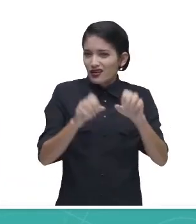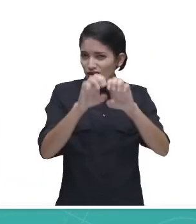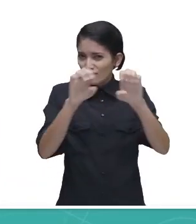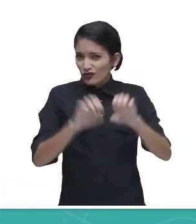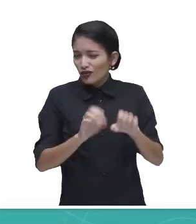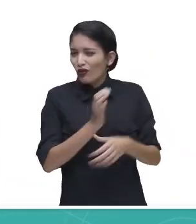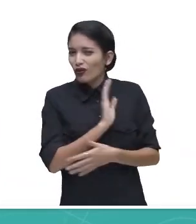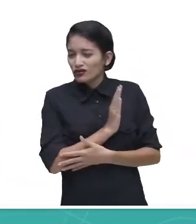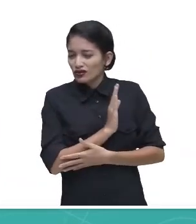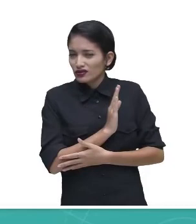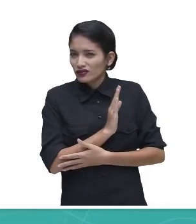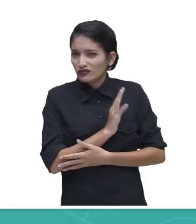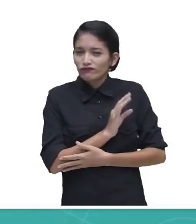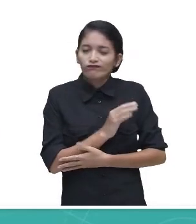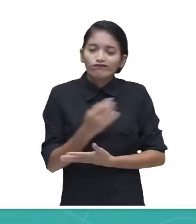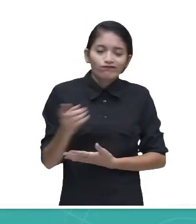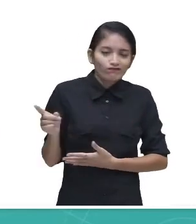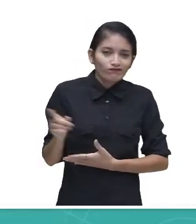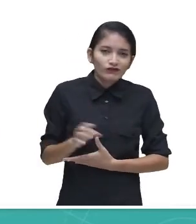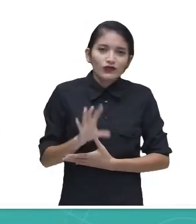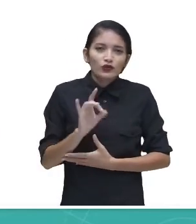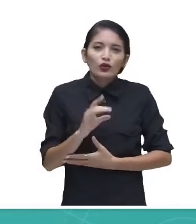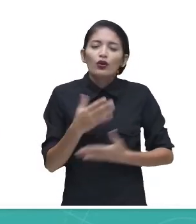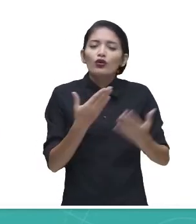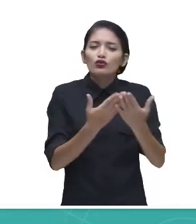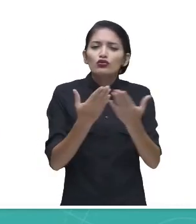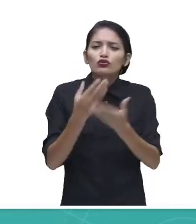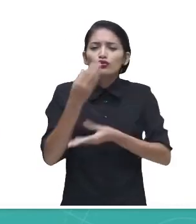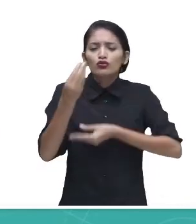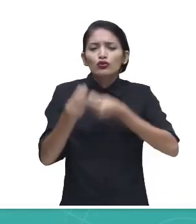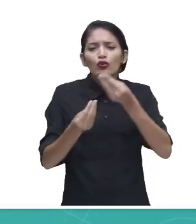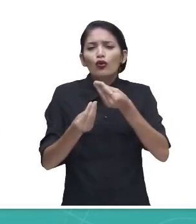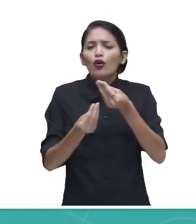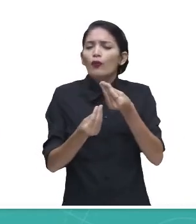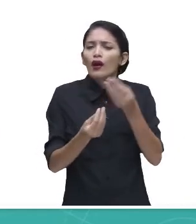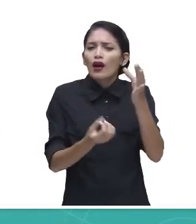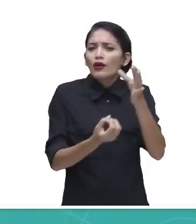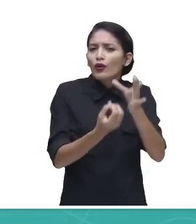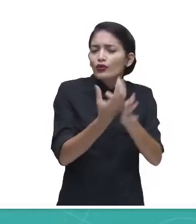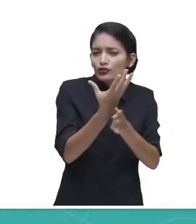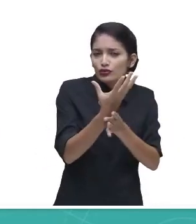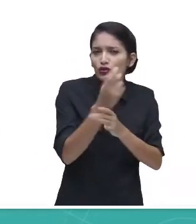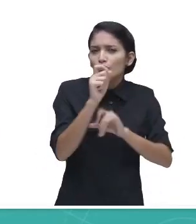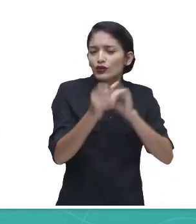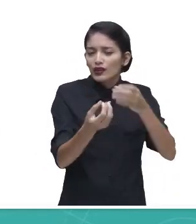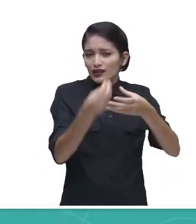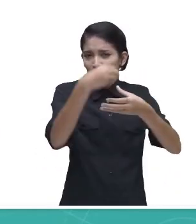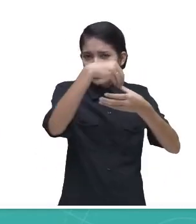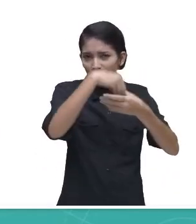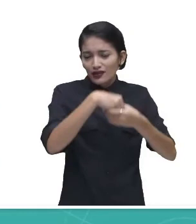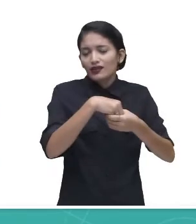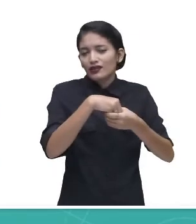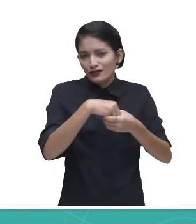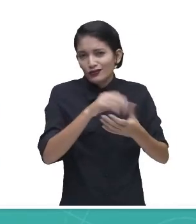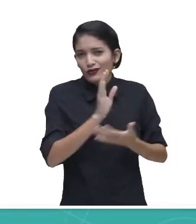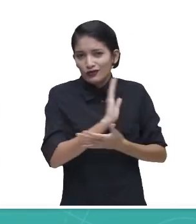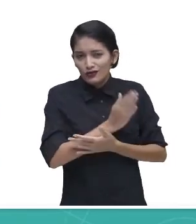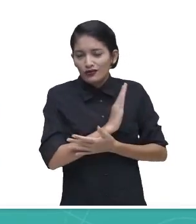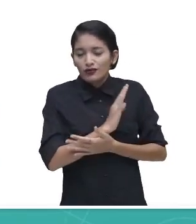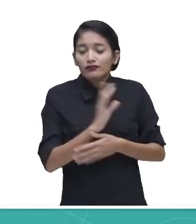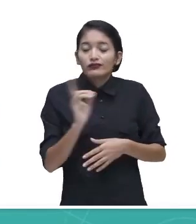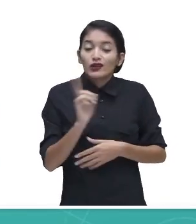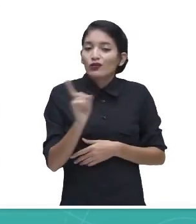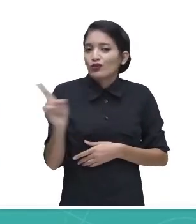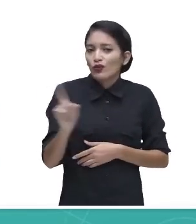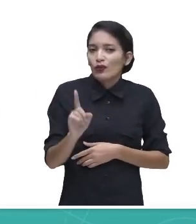dizendo, só é o estudo de como aquilo é formado, o que compõe o coração. Então,